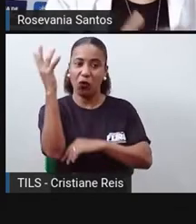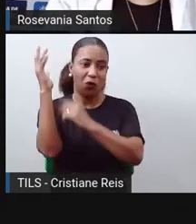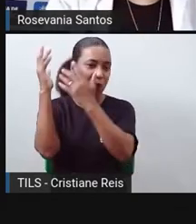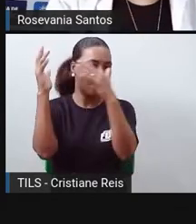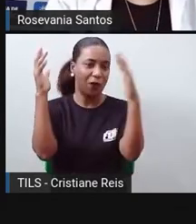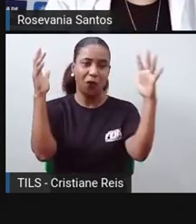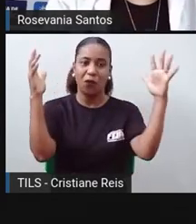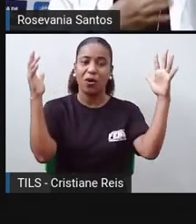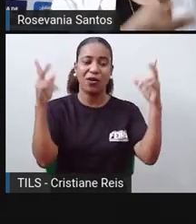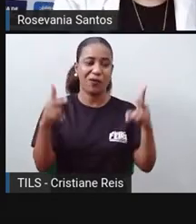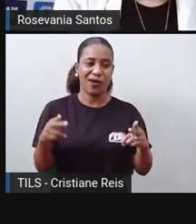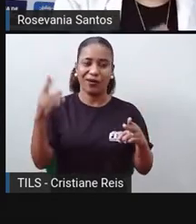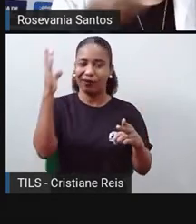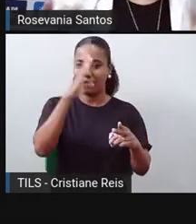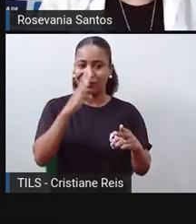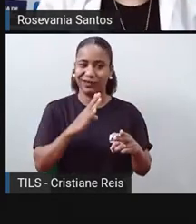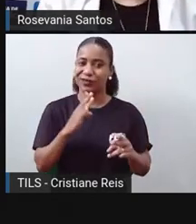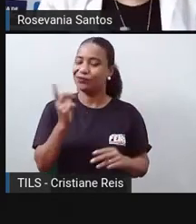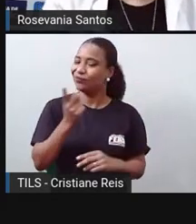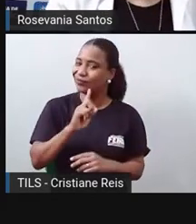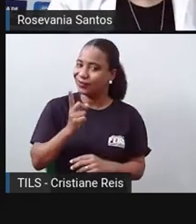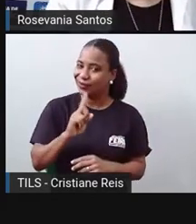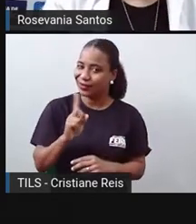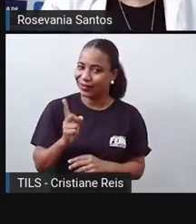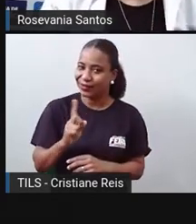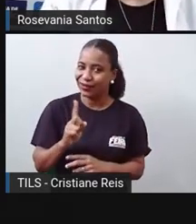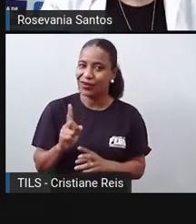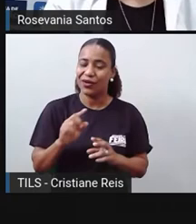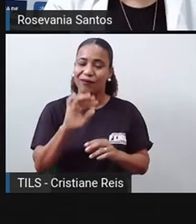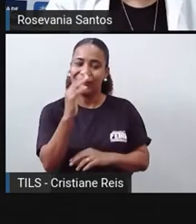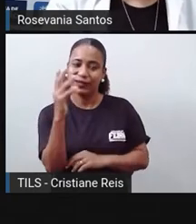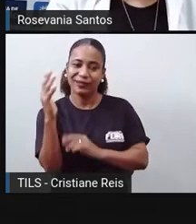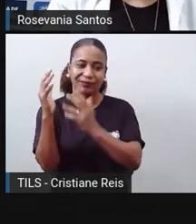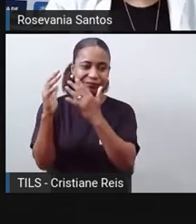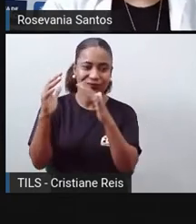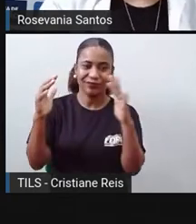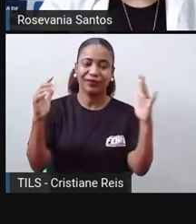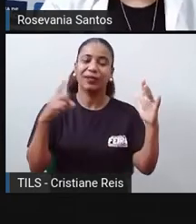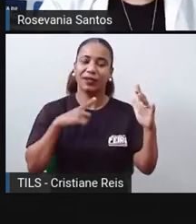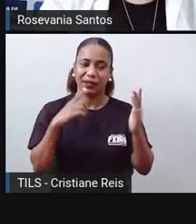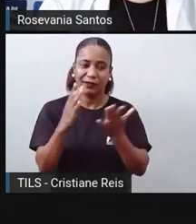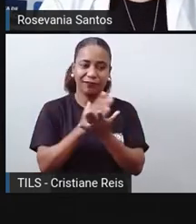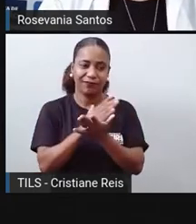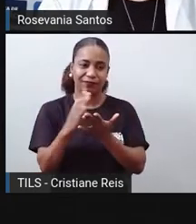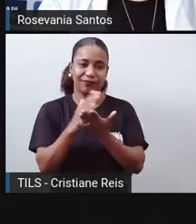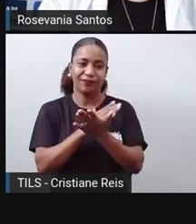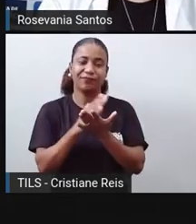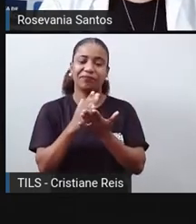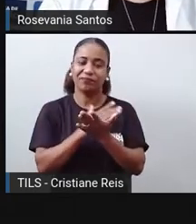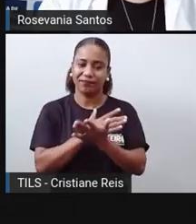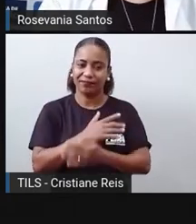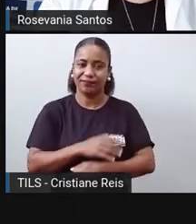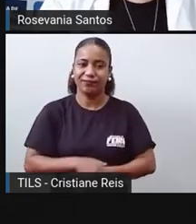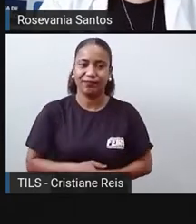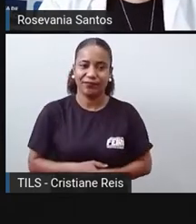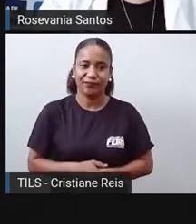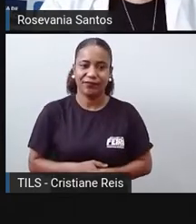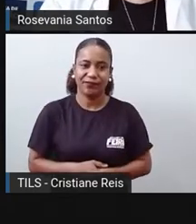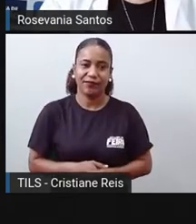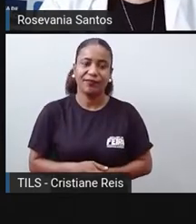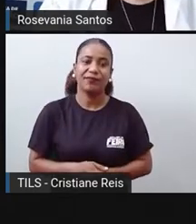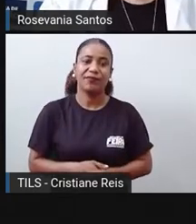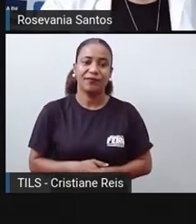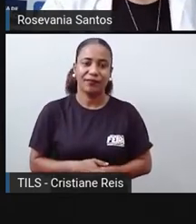formação vegetal mais exuberante do que comparada, né, com as áreas de desertos que a gente está acostumado a ter. Então, a população